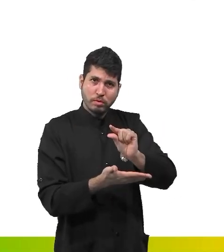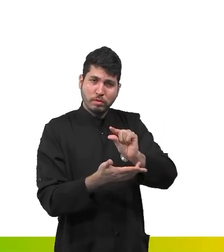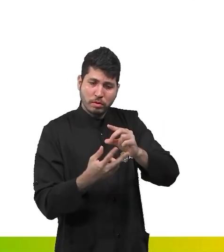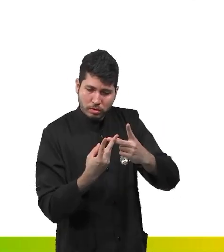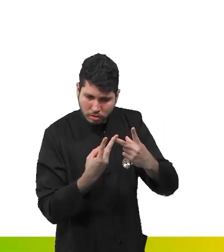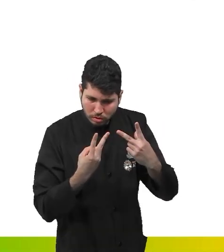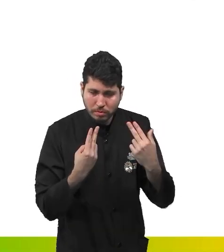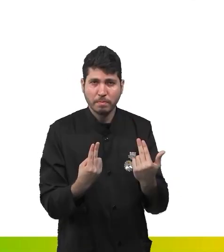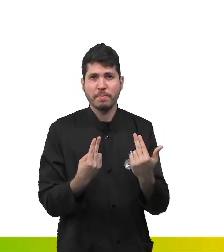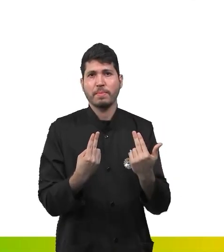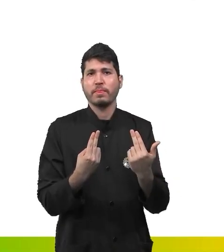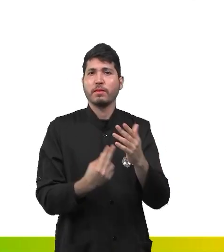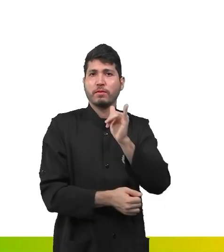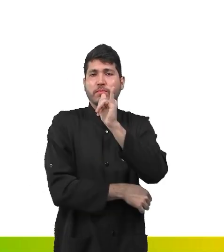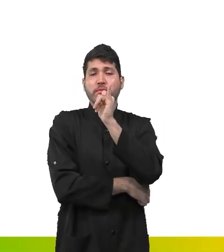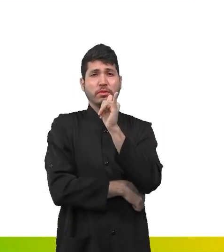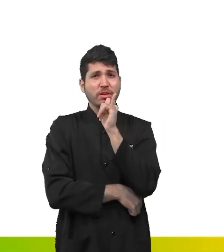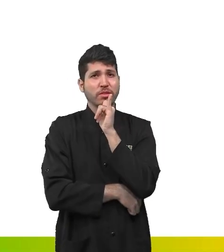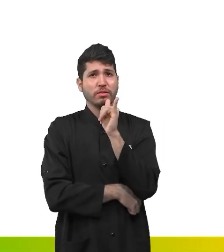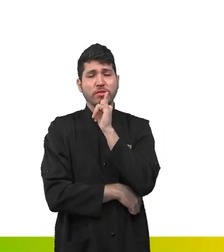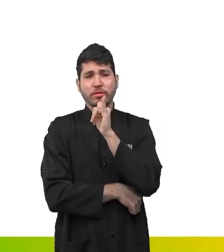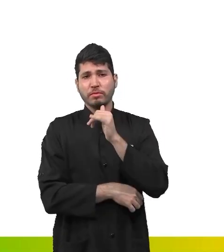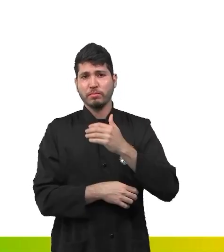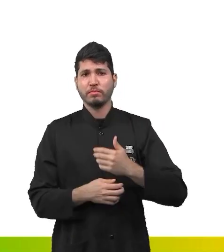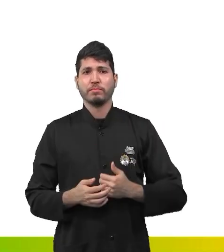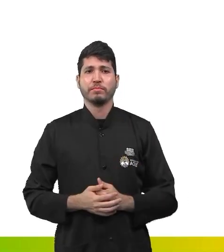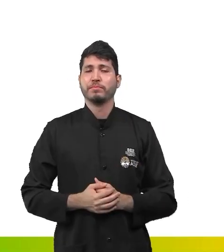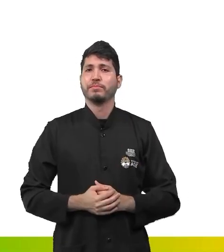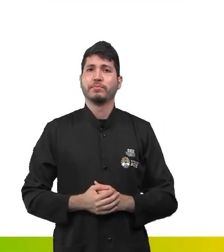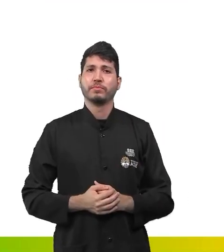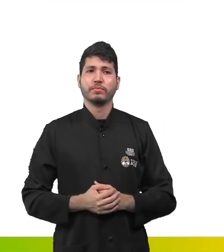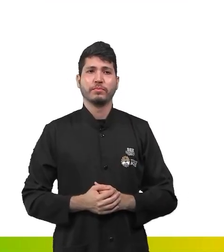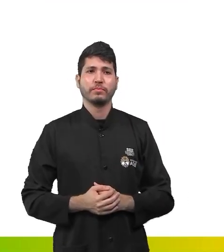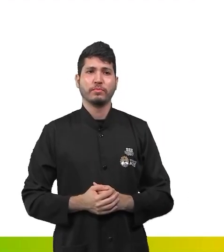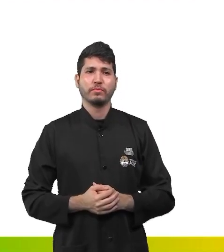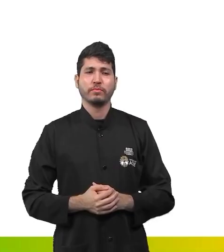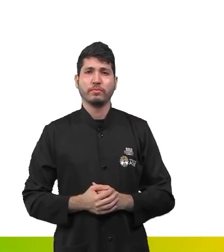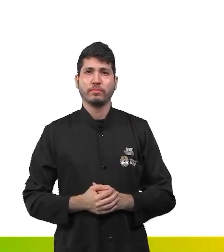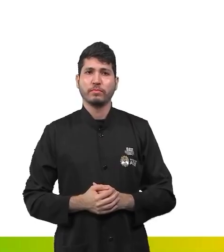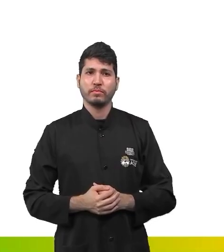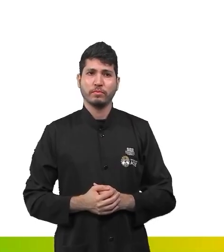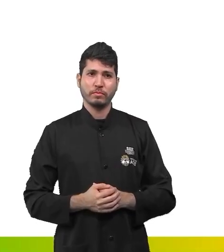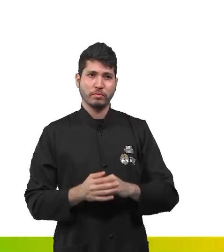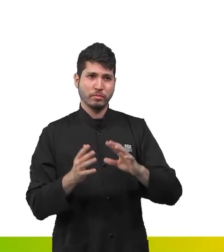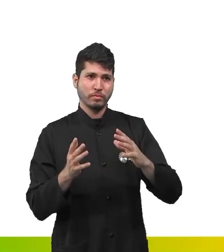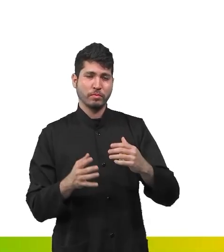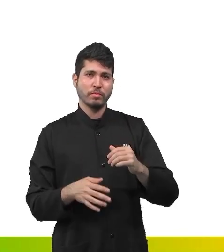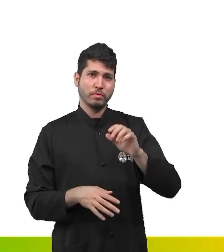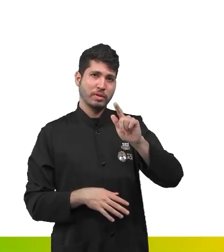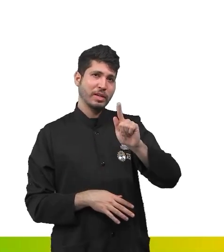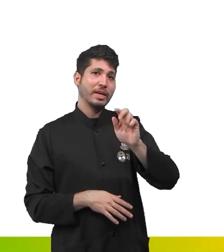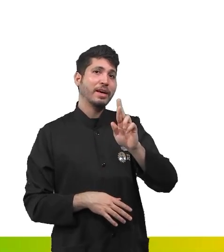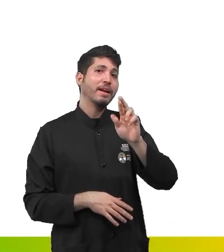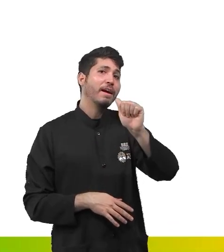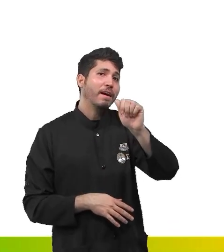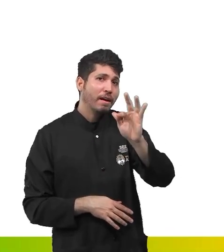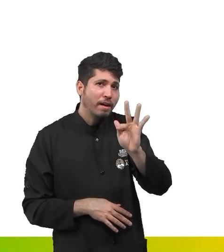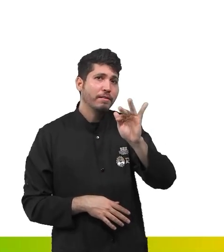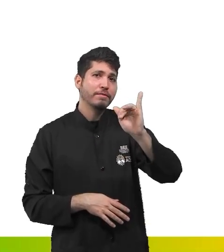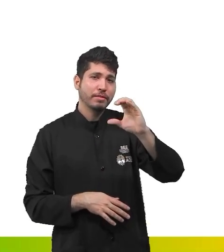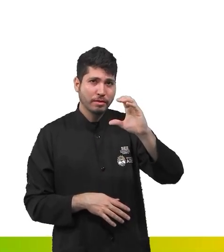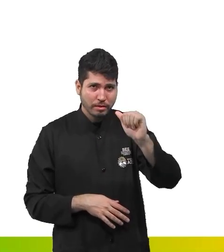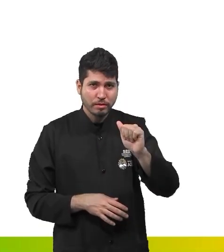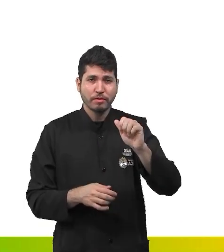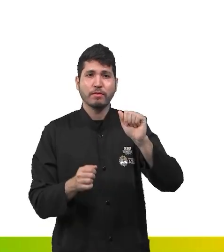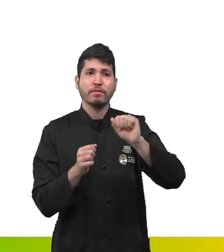nós temos um exemplo bem simples disso, que diz assim: em uma gráfica são feitas impressões